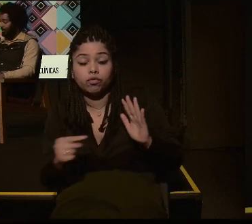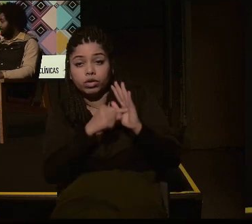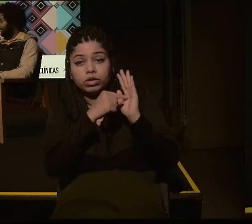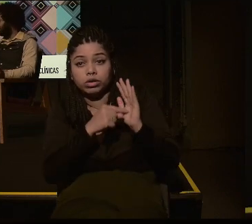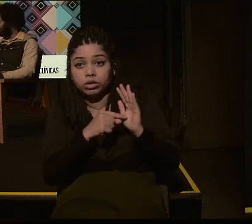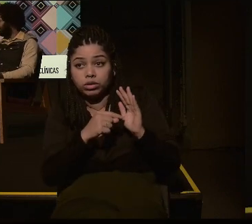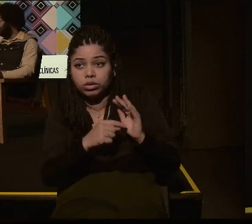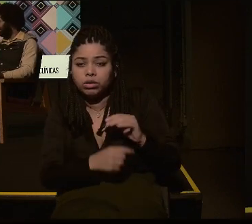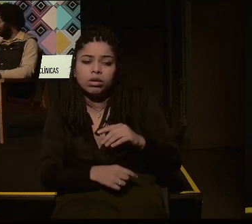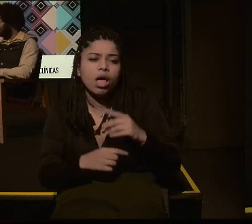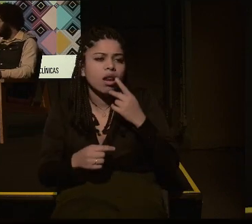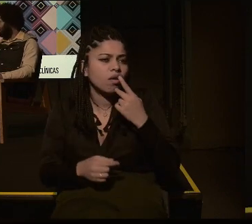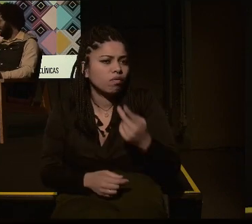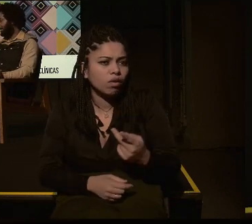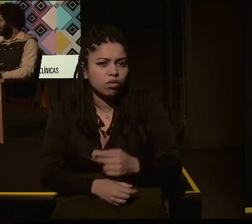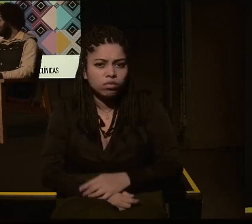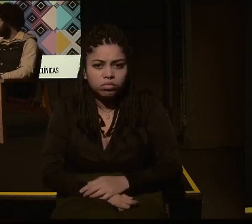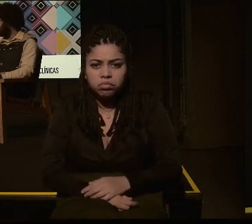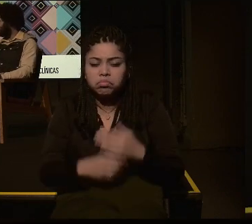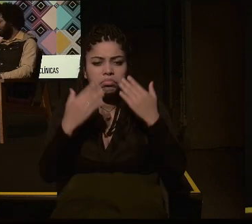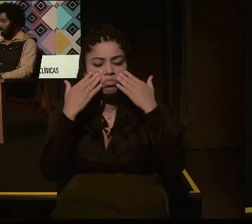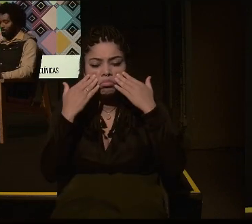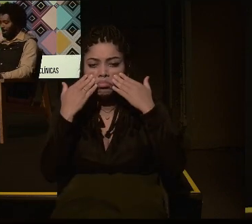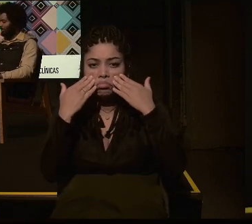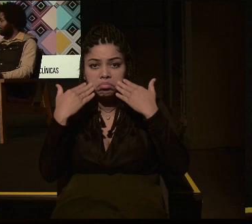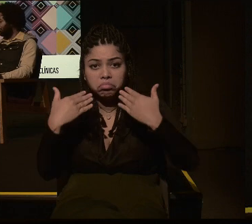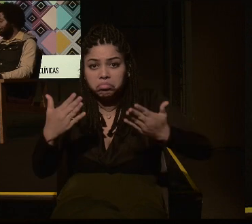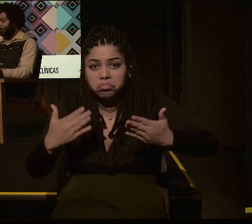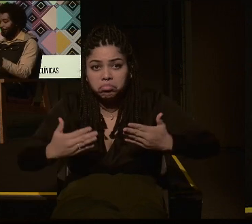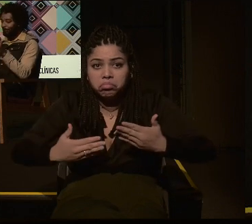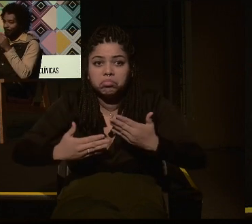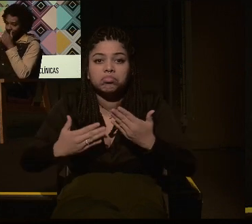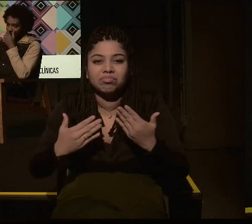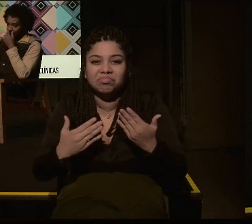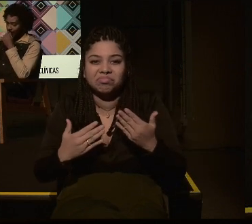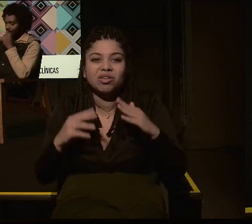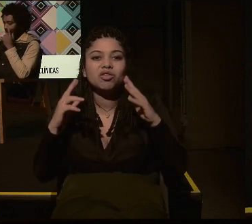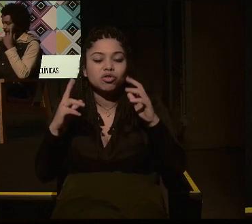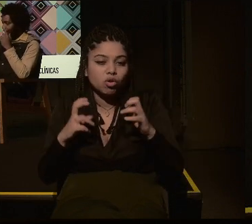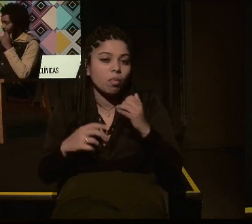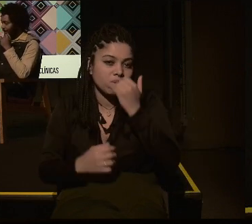enfim, e falou, né, falou abertamente do racismo dele.